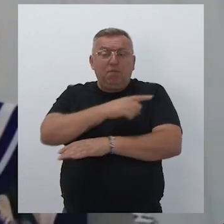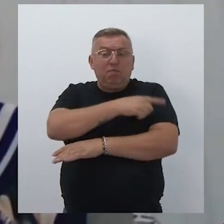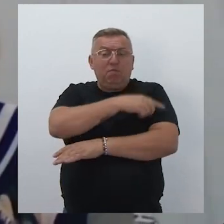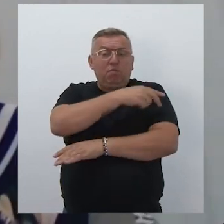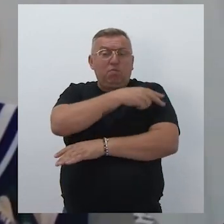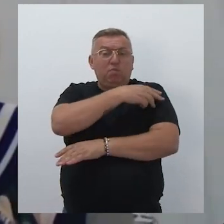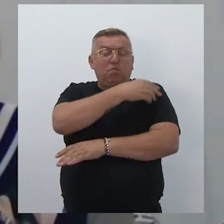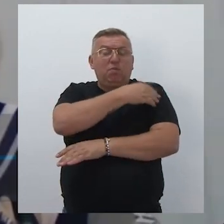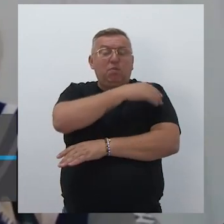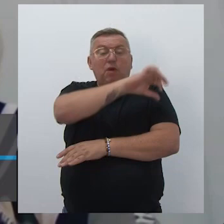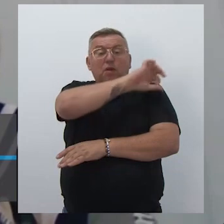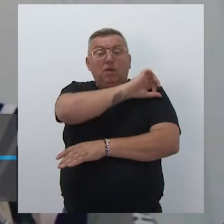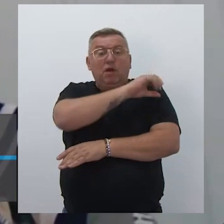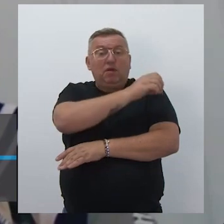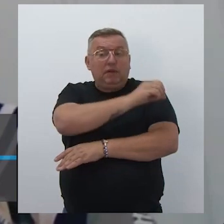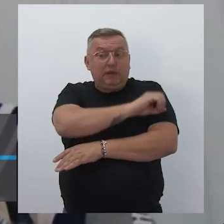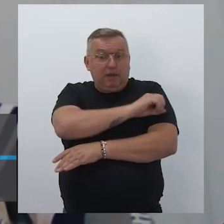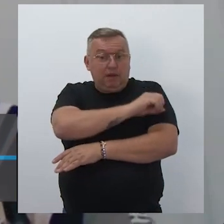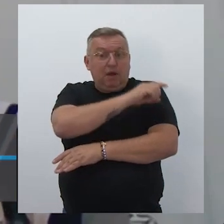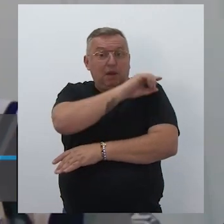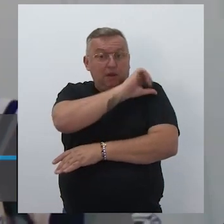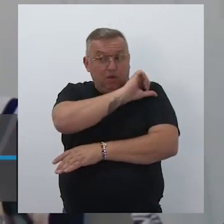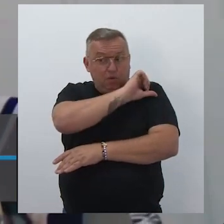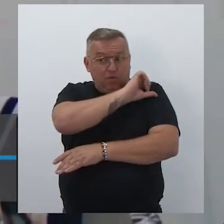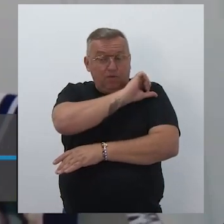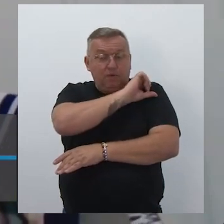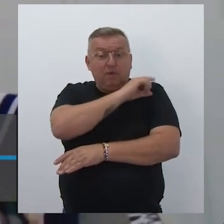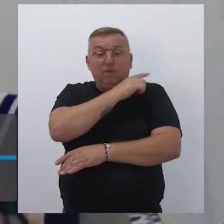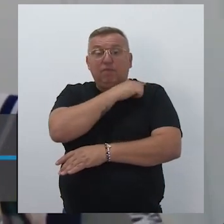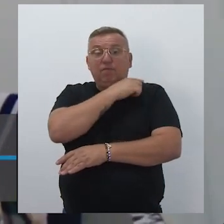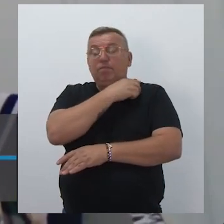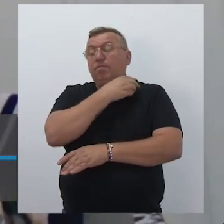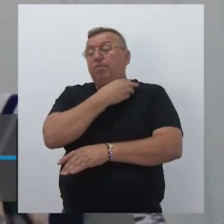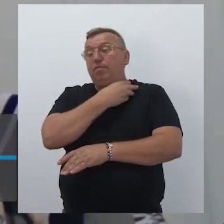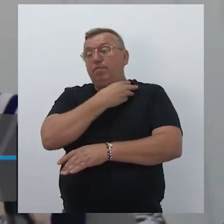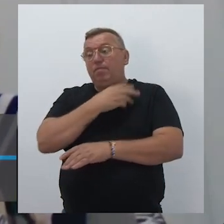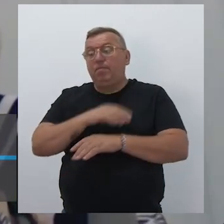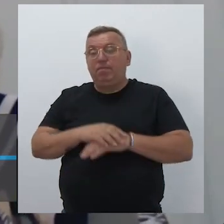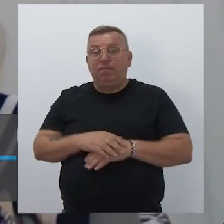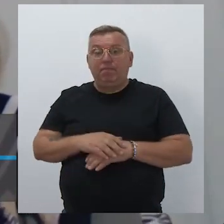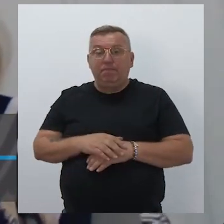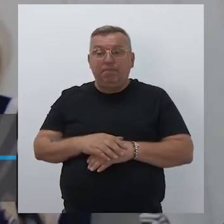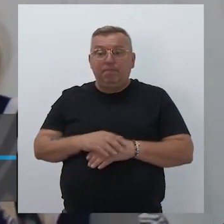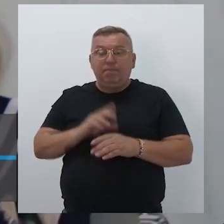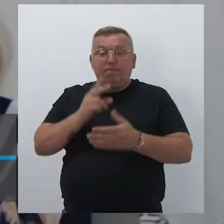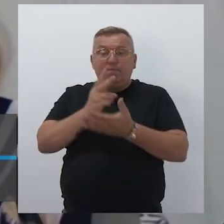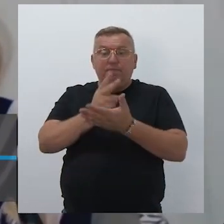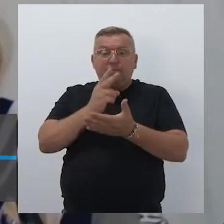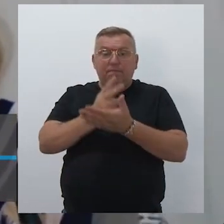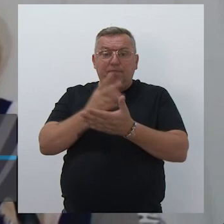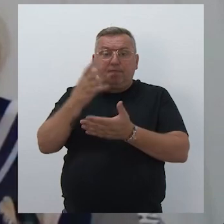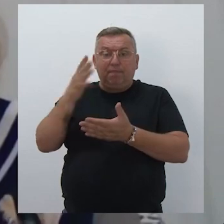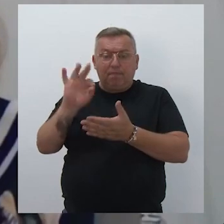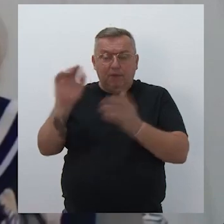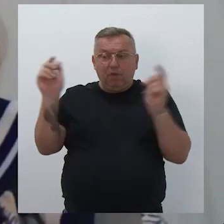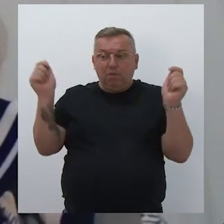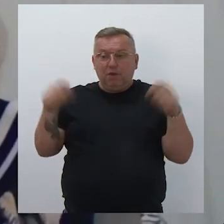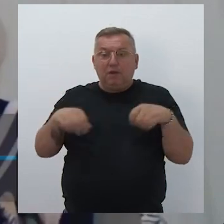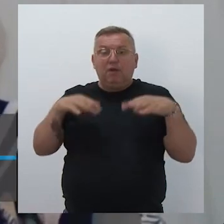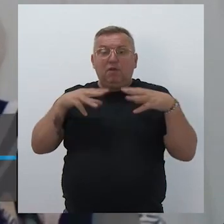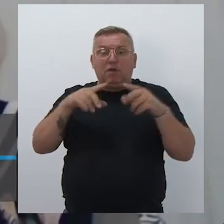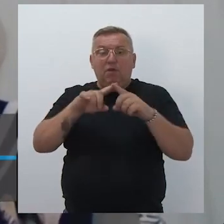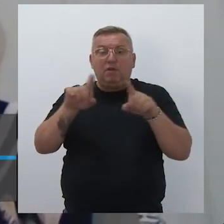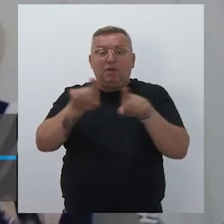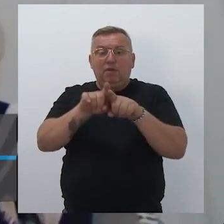fundamental, dos anos iniciais até o final do ensino médio. São as mesmas 10 competências gerais. E